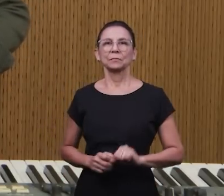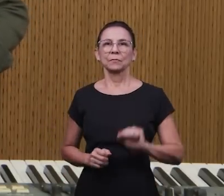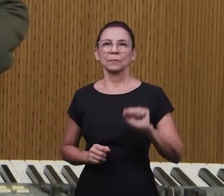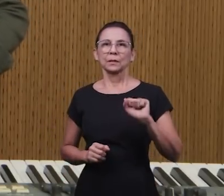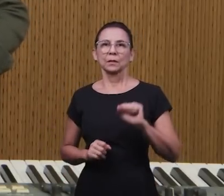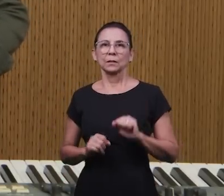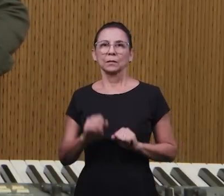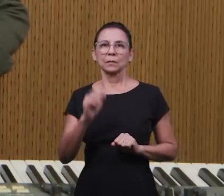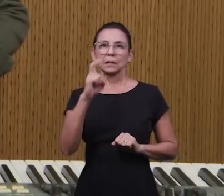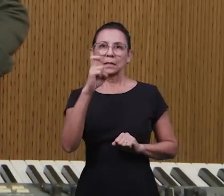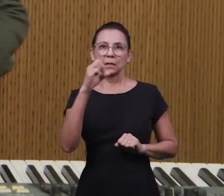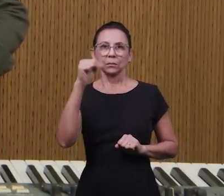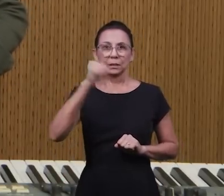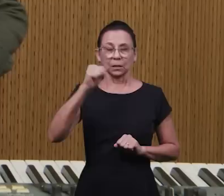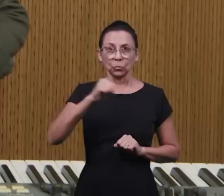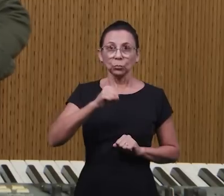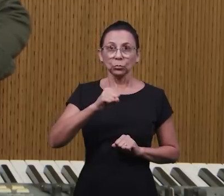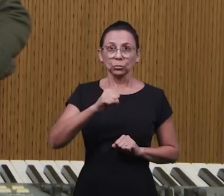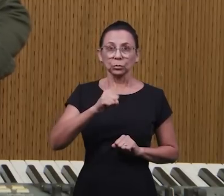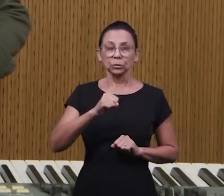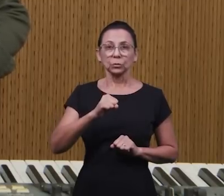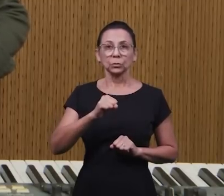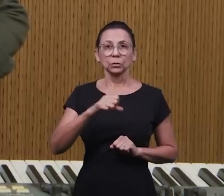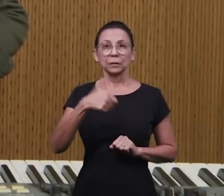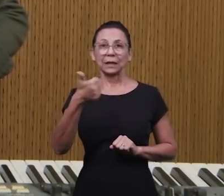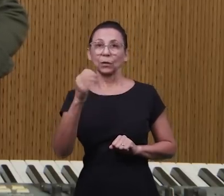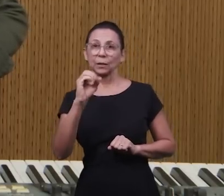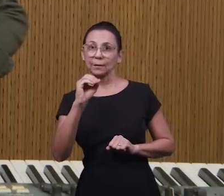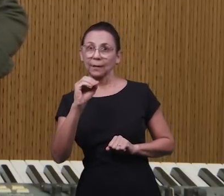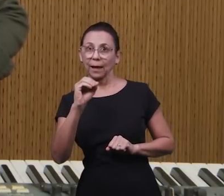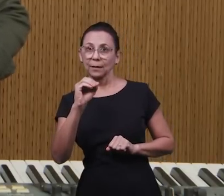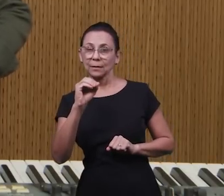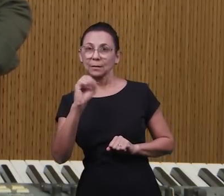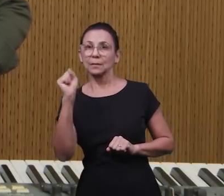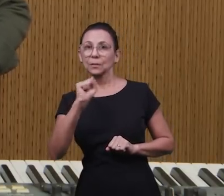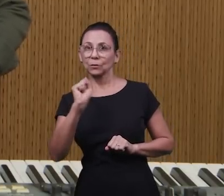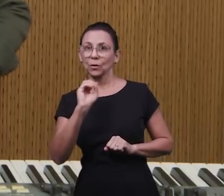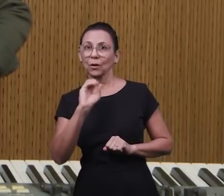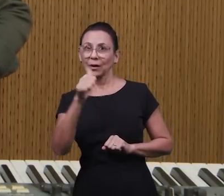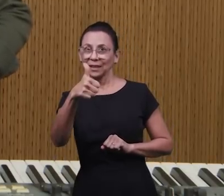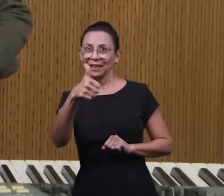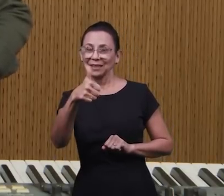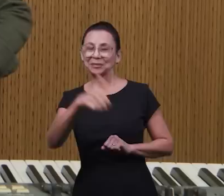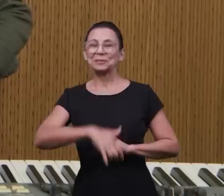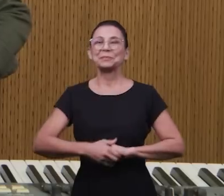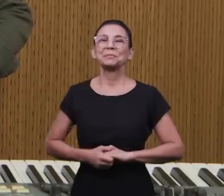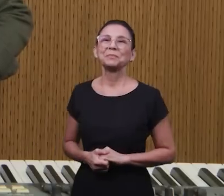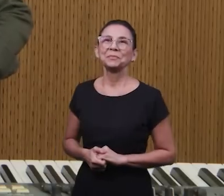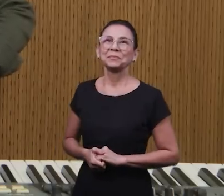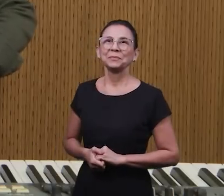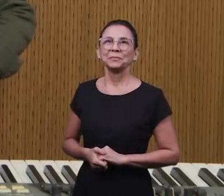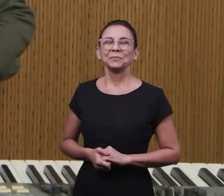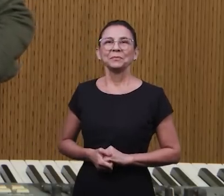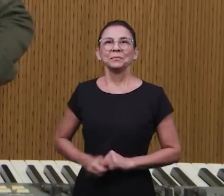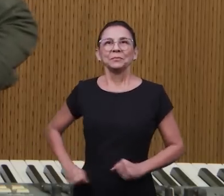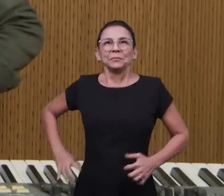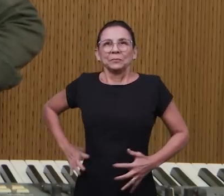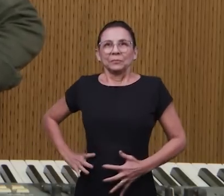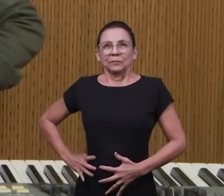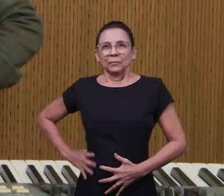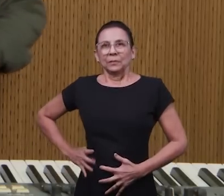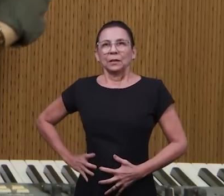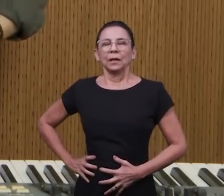5, vamos fazer 10. 5 segundos, fizemos no primeiro S. Vamos fazer 10 segundos nesse segundo S,